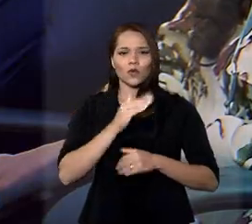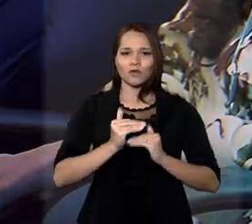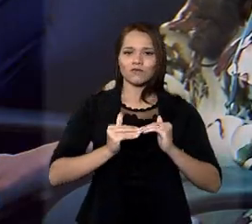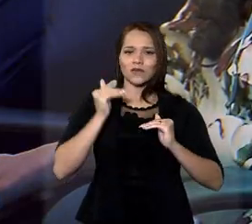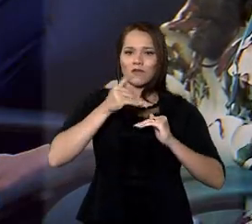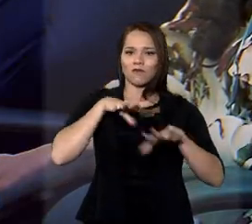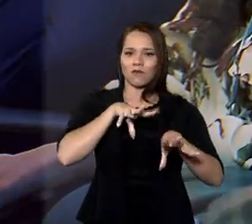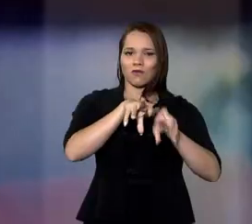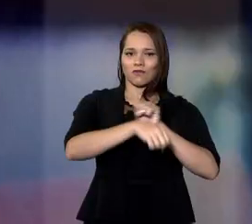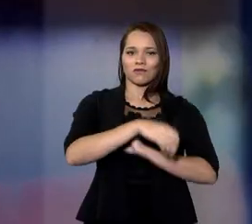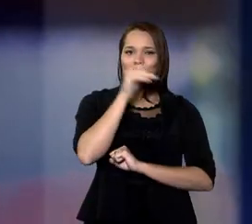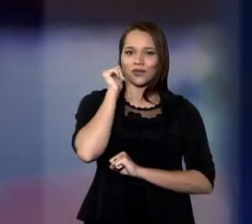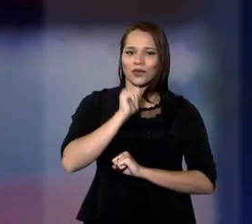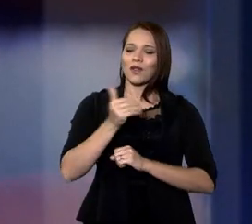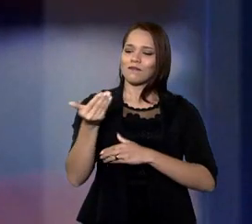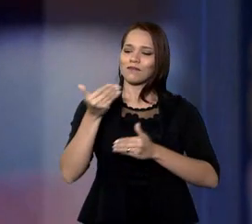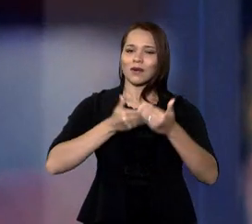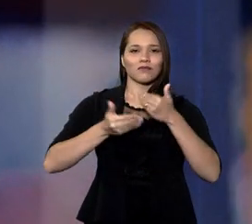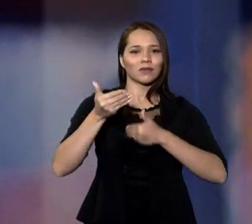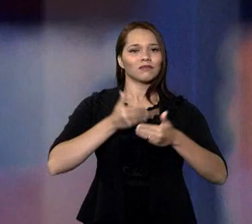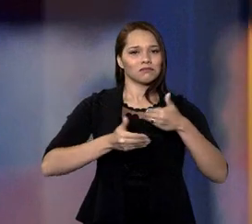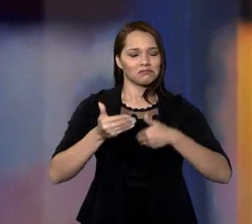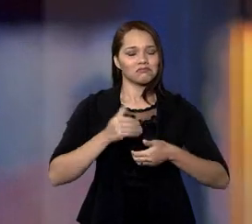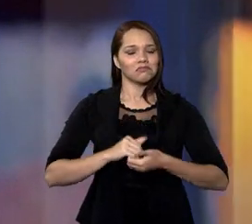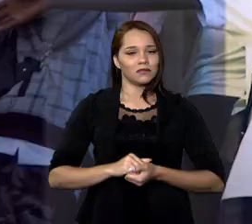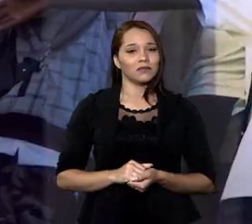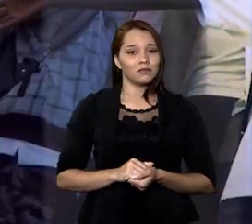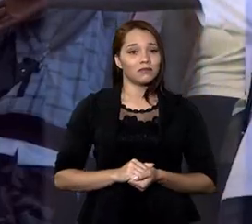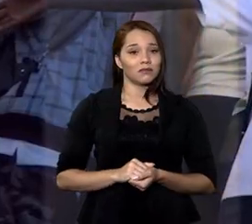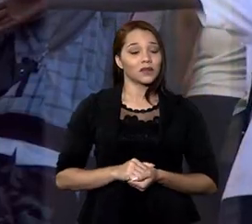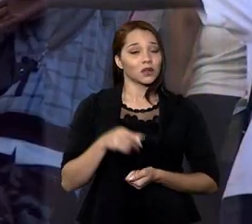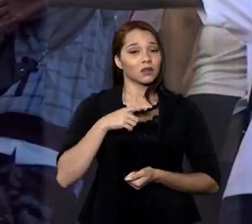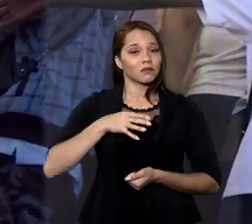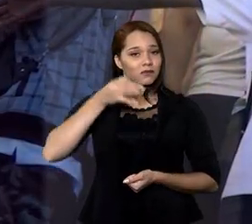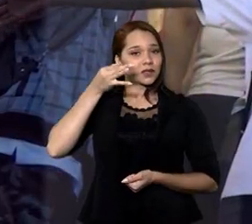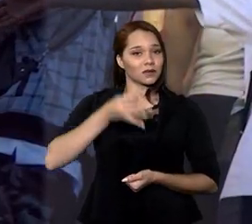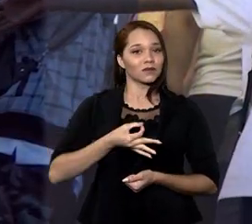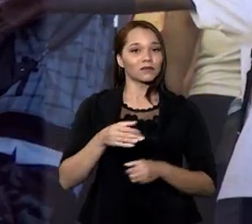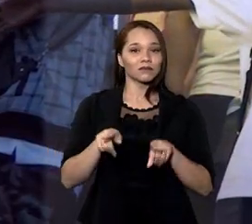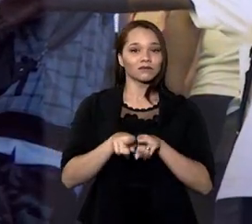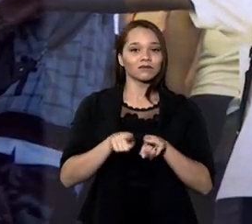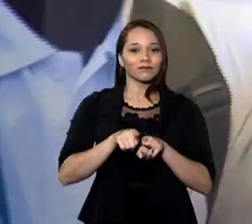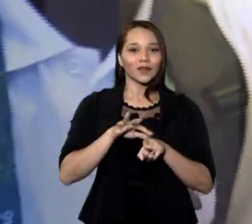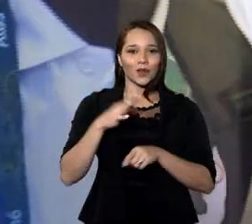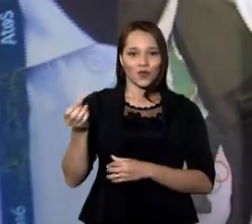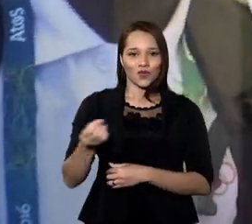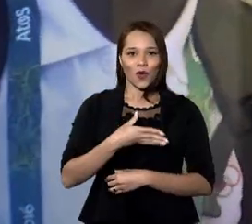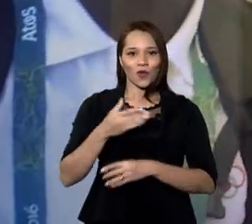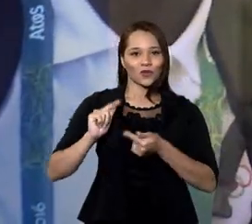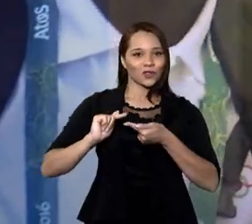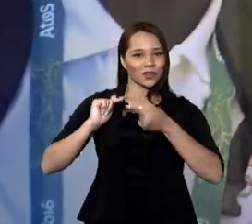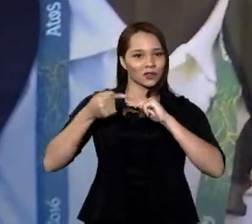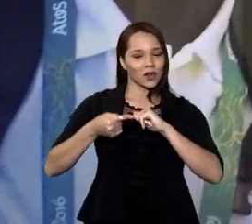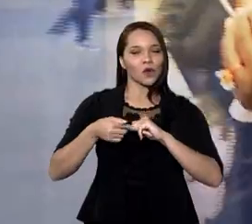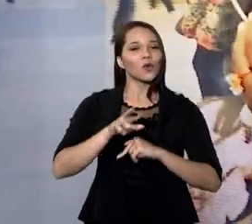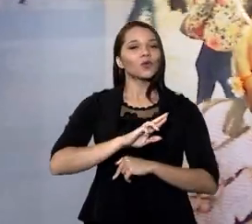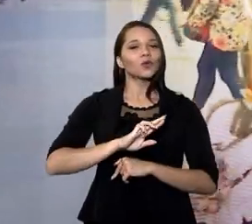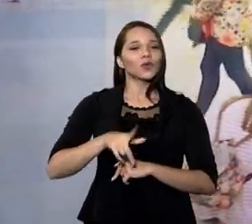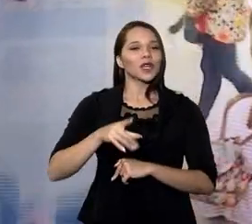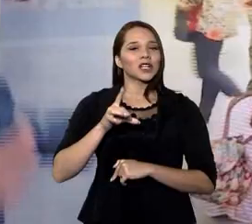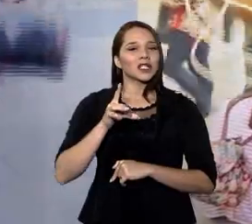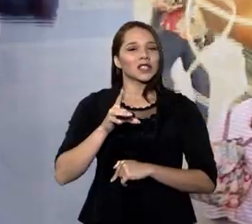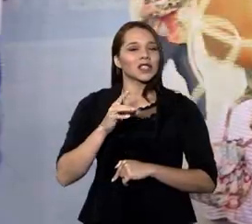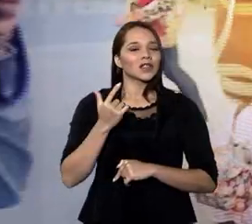dessas mulheres que estão vindo são muita certeza de que essas novas gerações não é estar